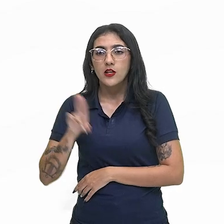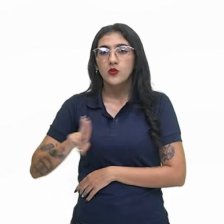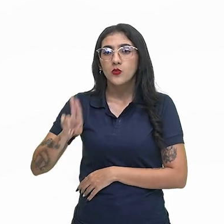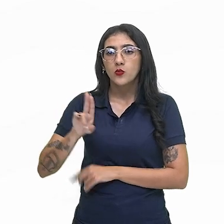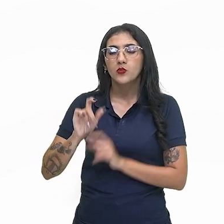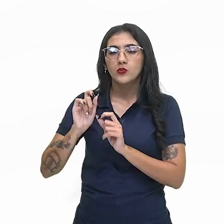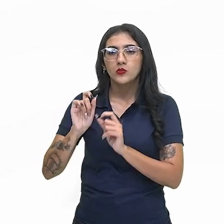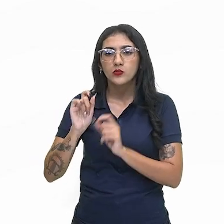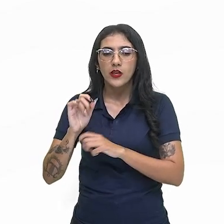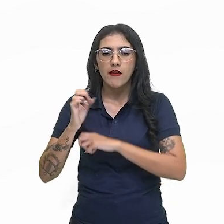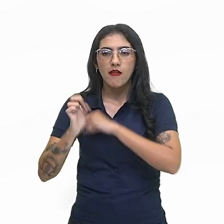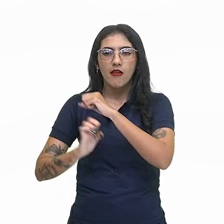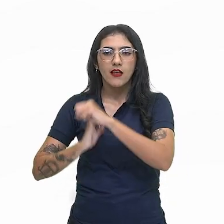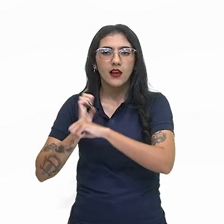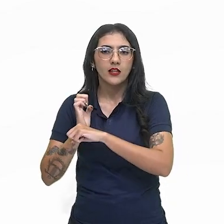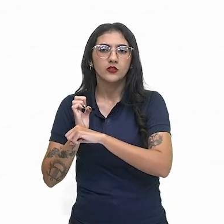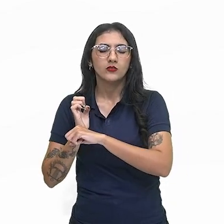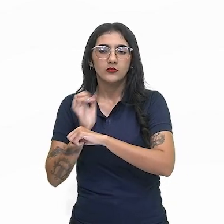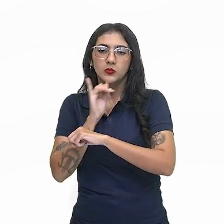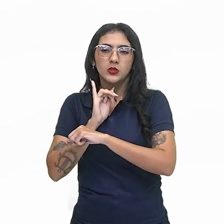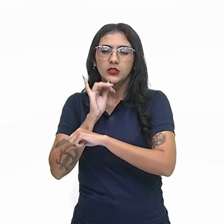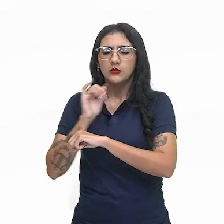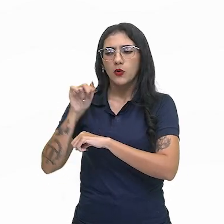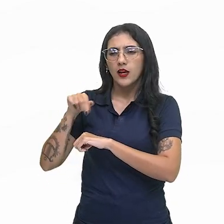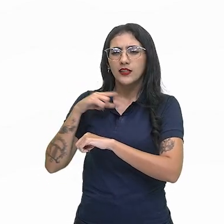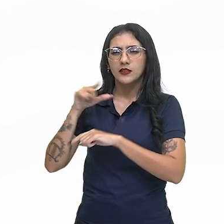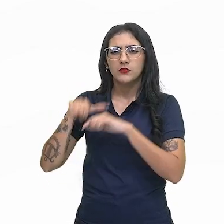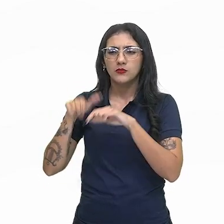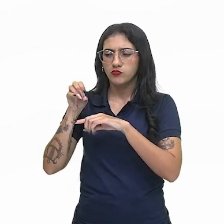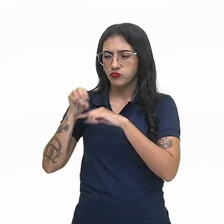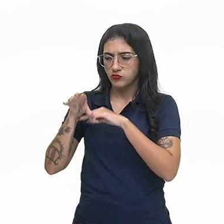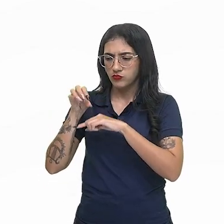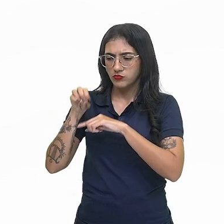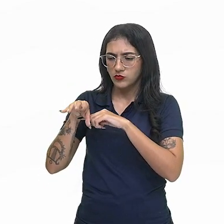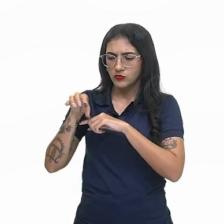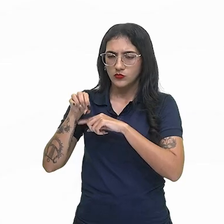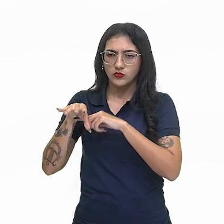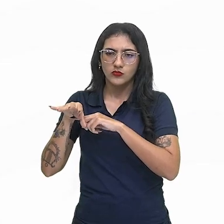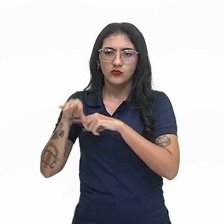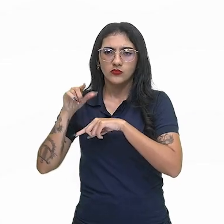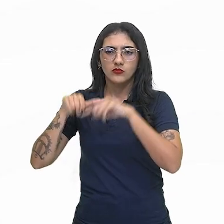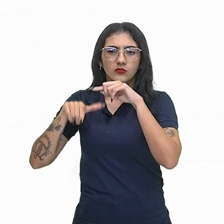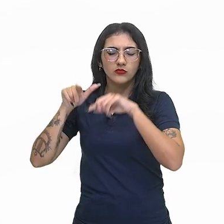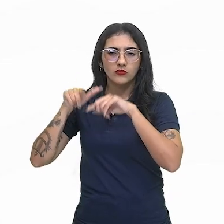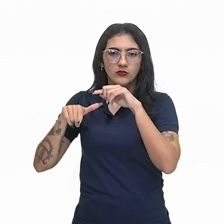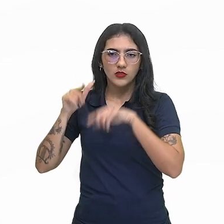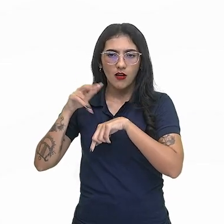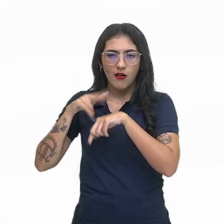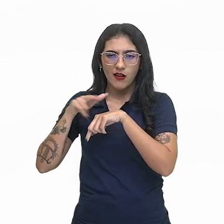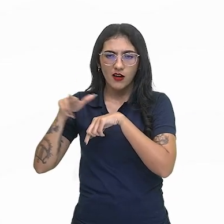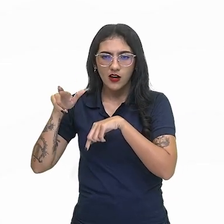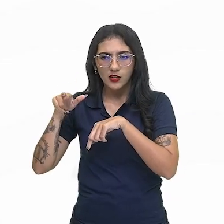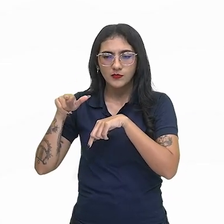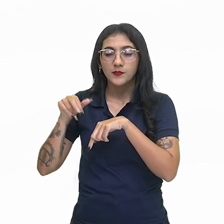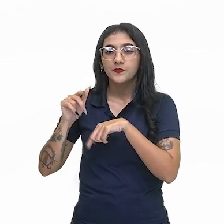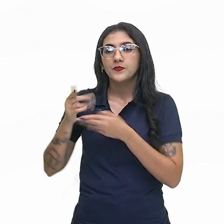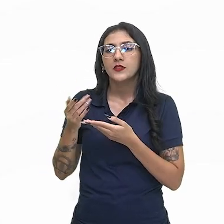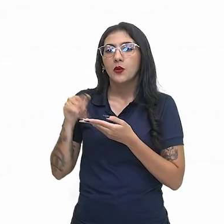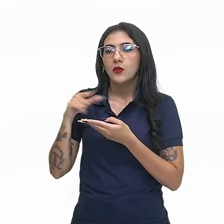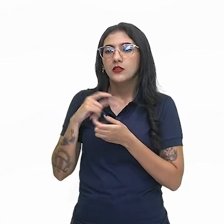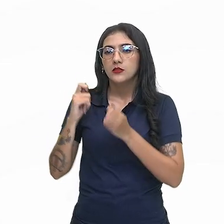feixes de elétrons, ou seja, como se ele emitisse pequenos raios de elétrons, e essa emissão